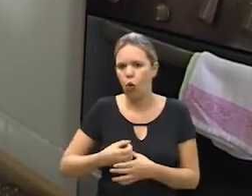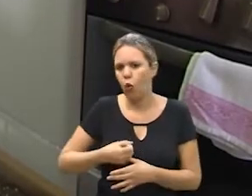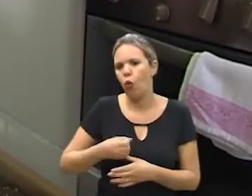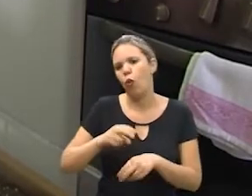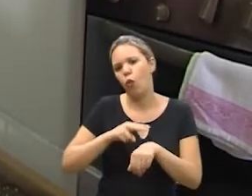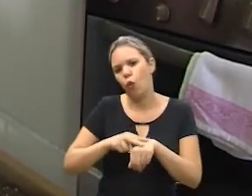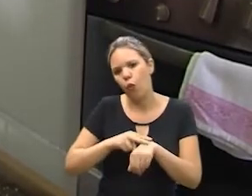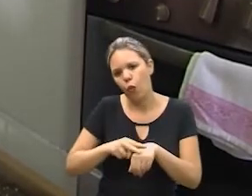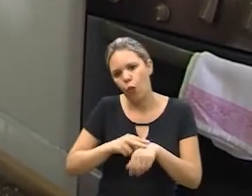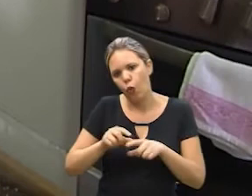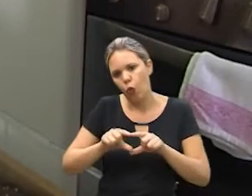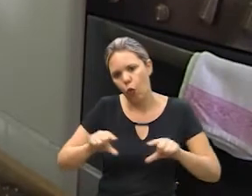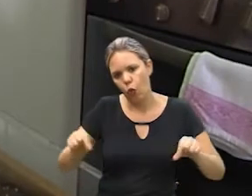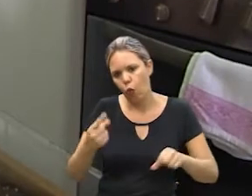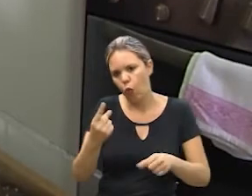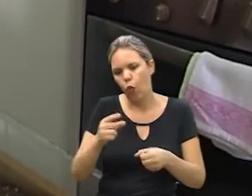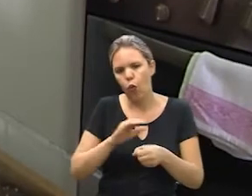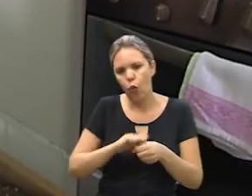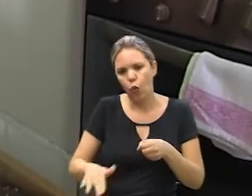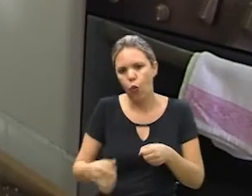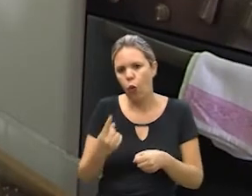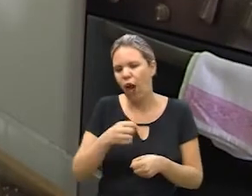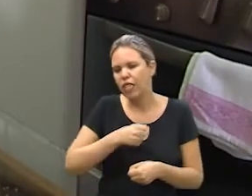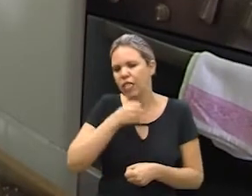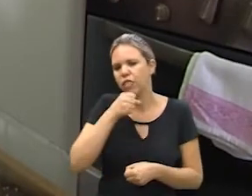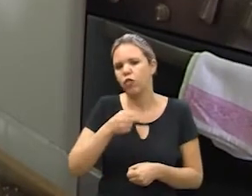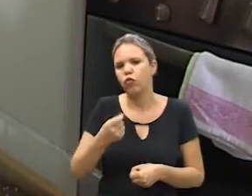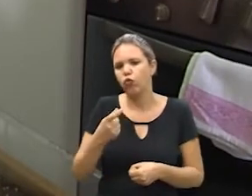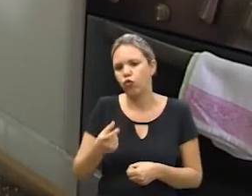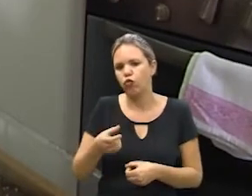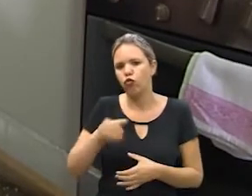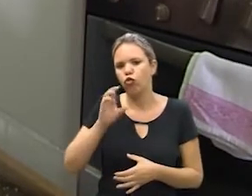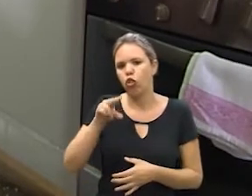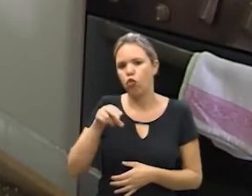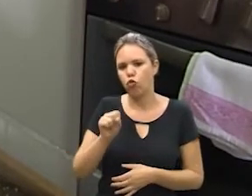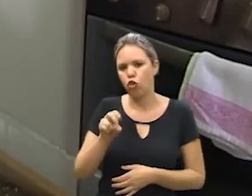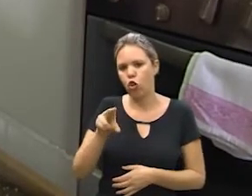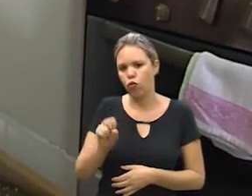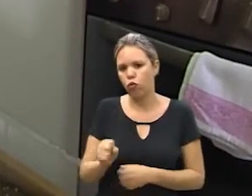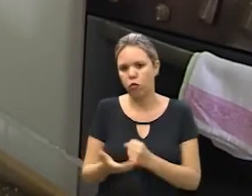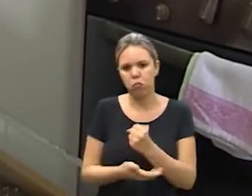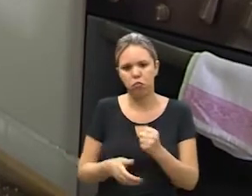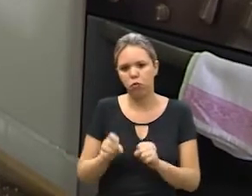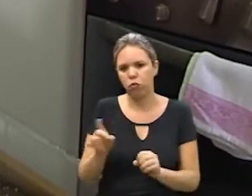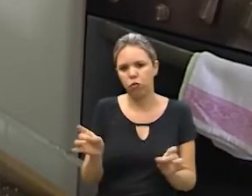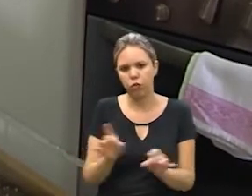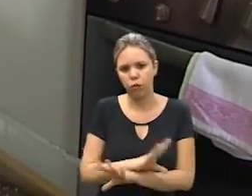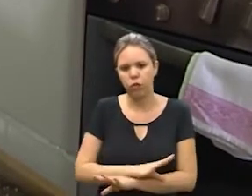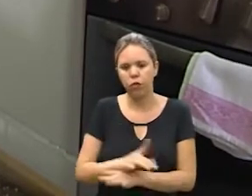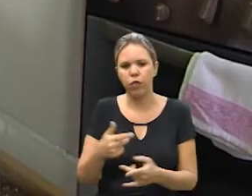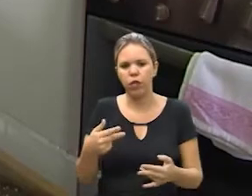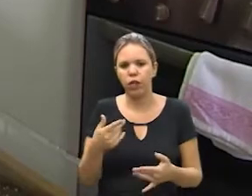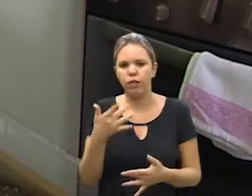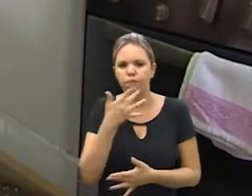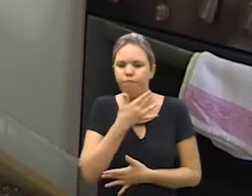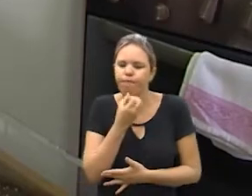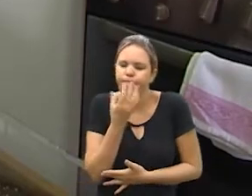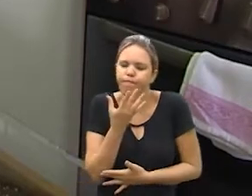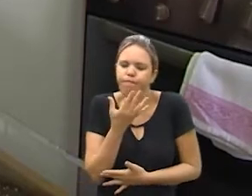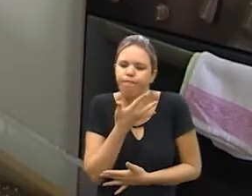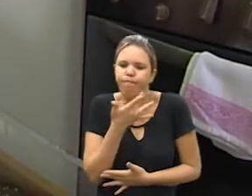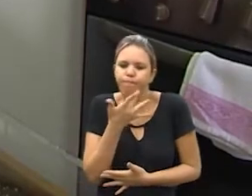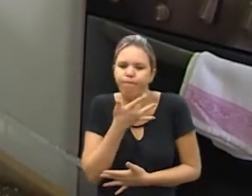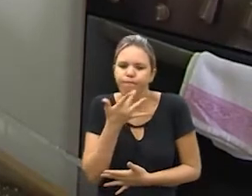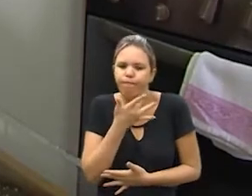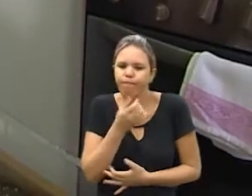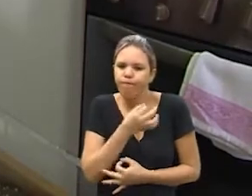Um tomate, uma cebola, uma cenoura e uma xícara de cuscuz. Basicamente, acabou. Ó, só tem uma coisa pra falar. Tá muito bom. Vale a pena,